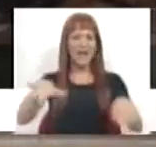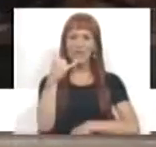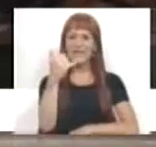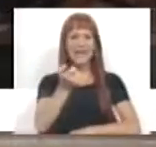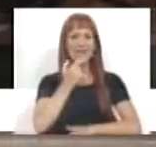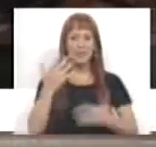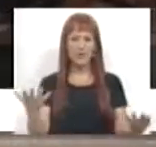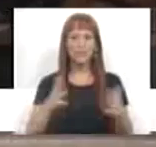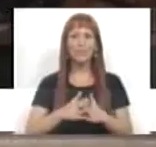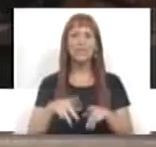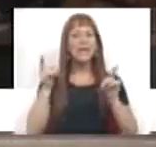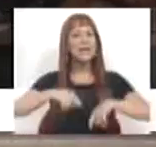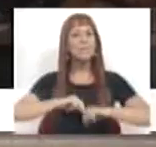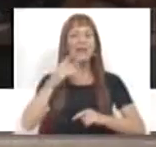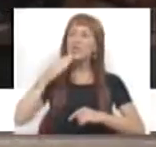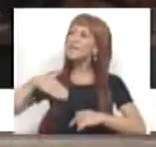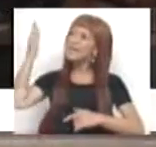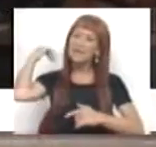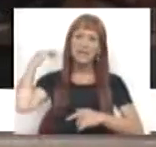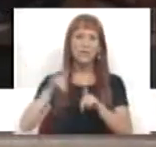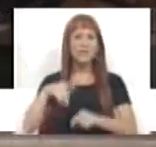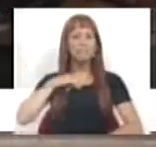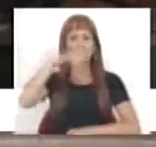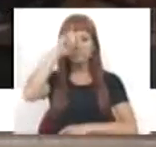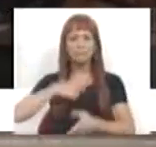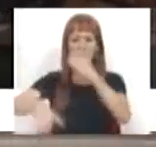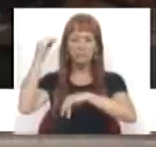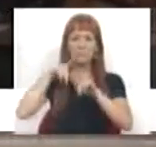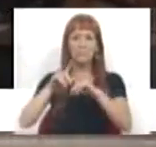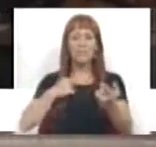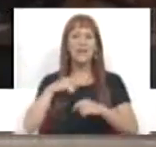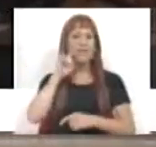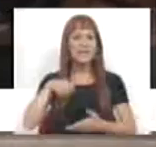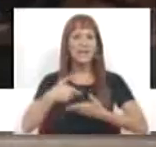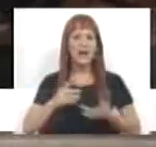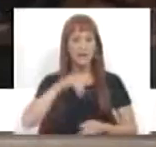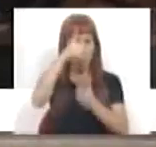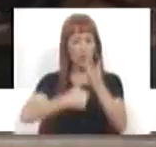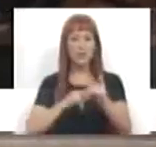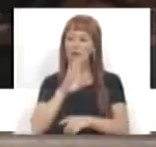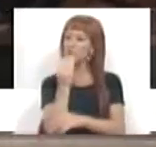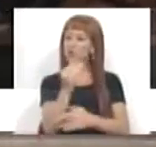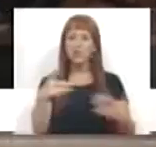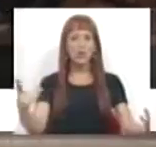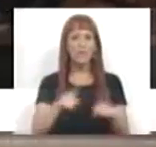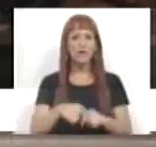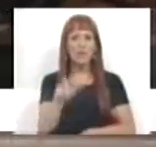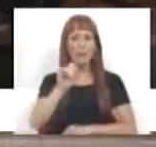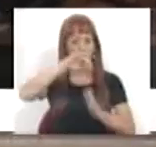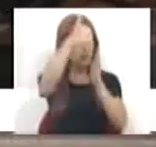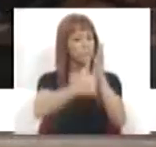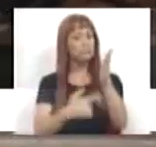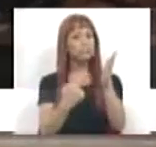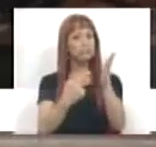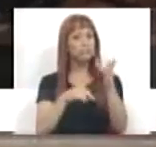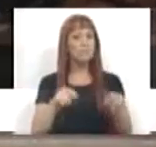Abril. Foi também naqueles dias que aprendemos a invocar a Constituição em nossa defesa. Para aqueles jovens, a palavra